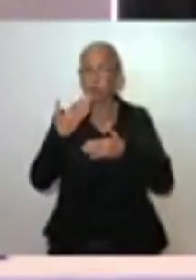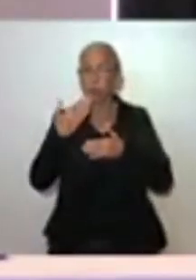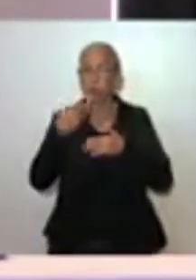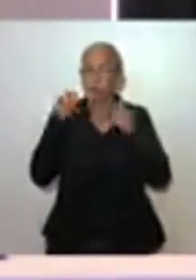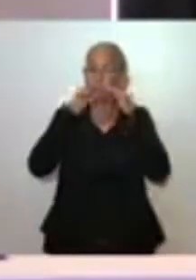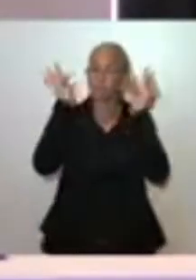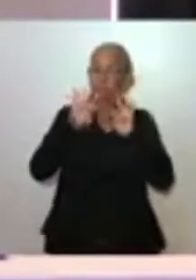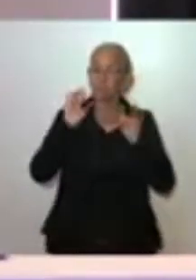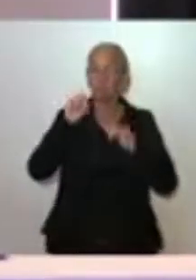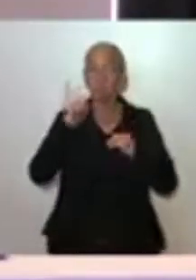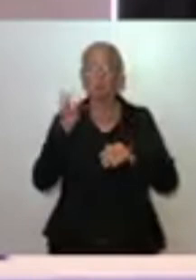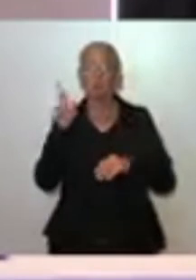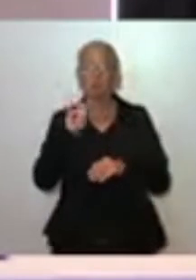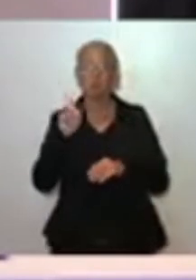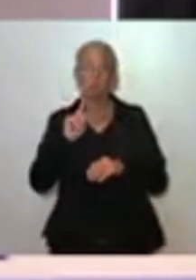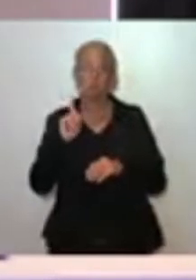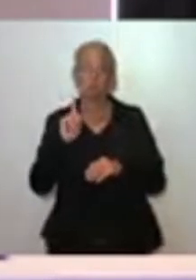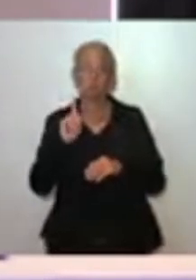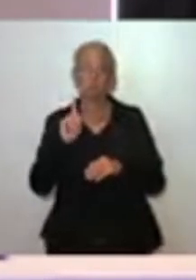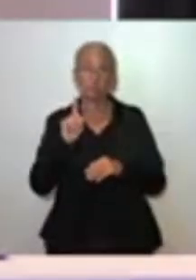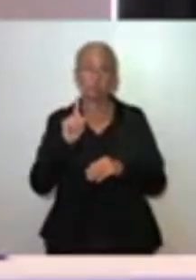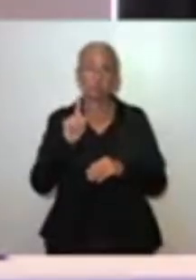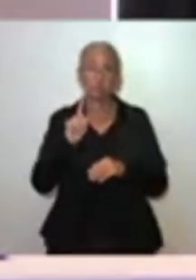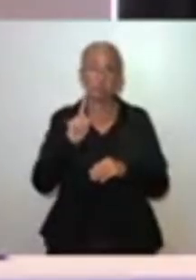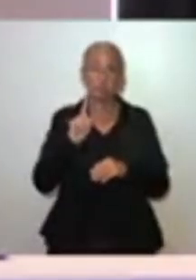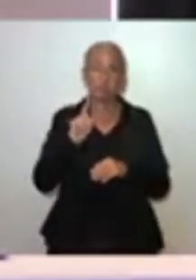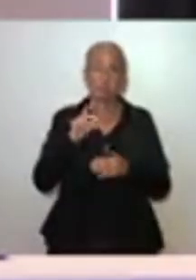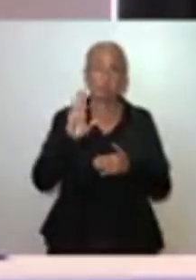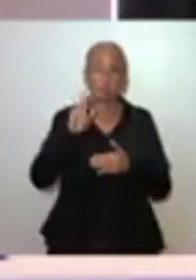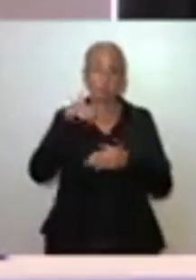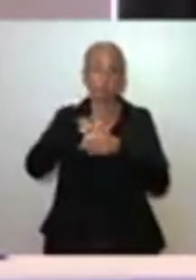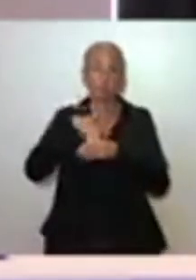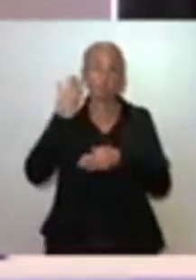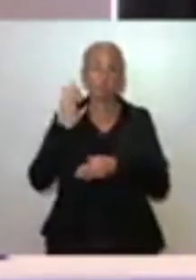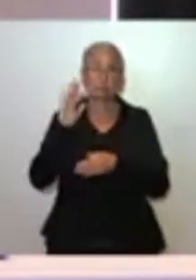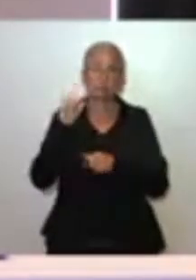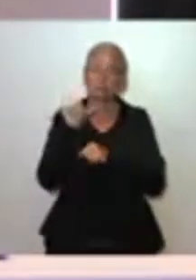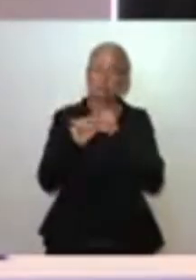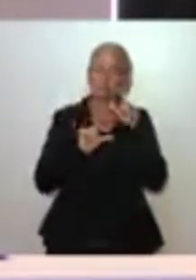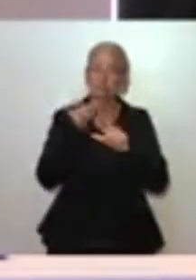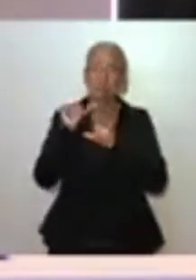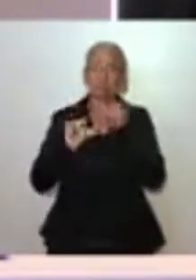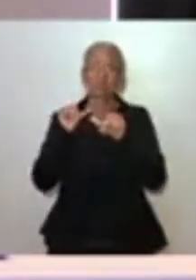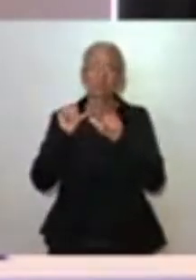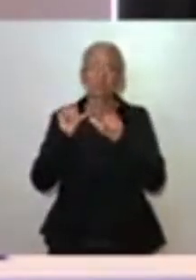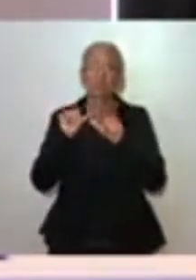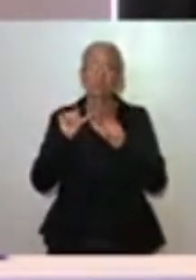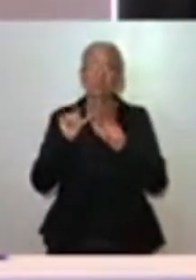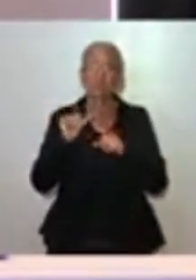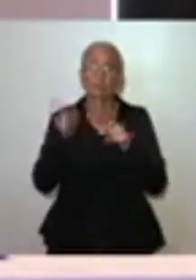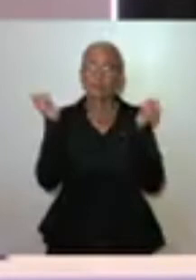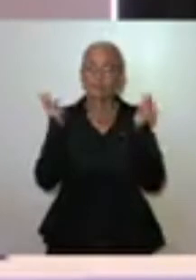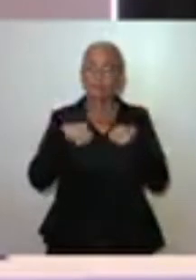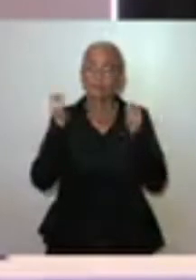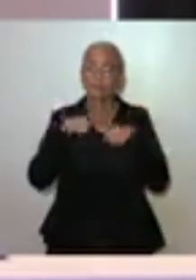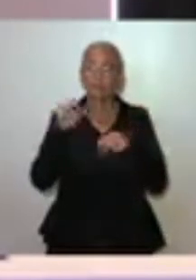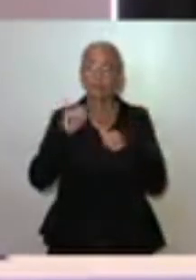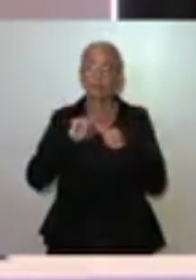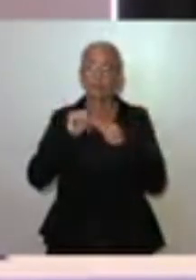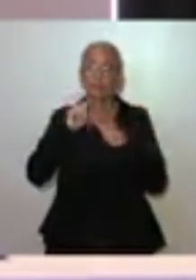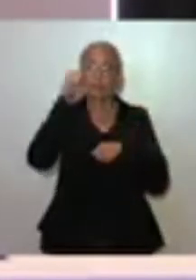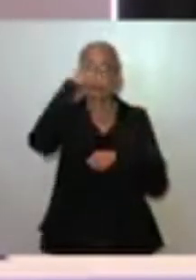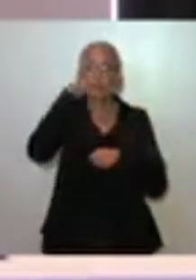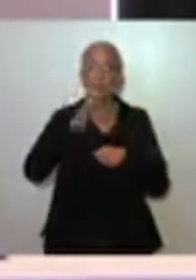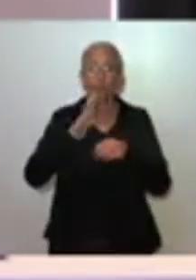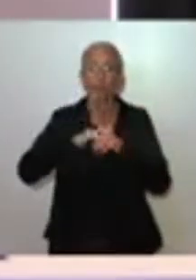você tá feliz ou não com a atuação dele essa é uma transformação que eu acho que nós vamos ter que fazer no